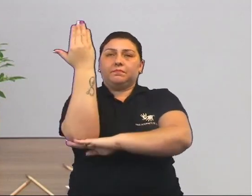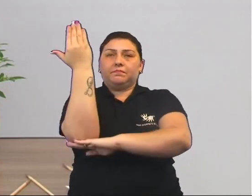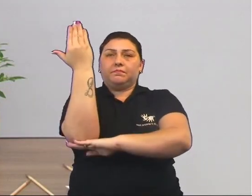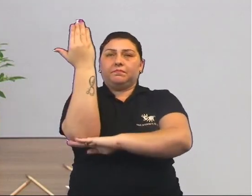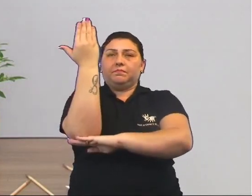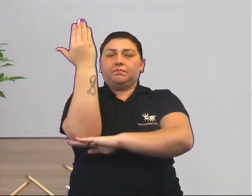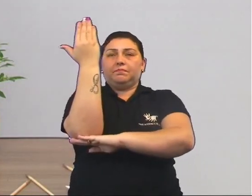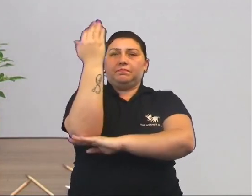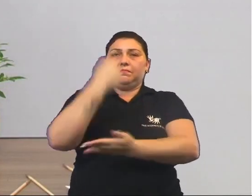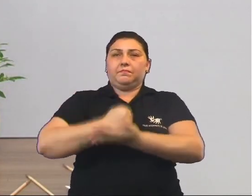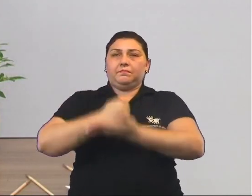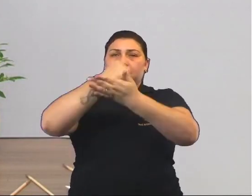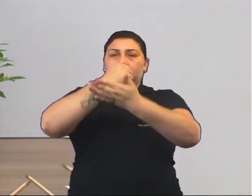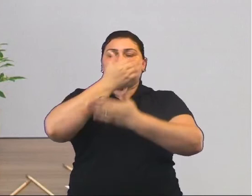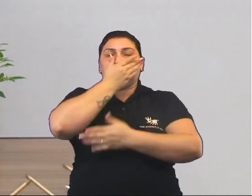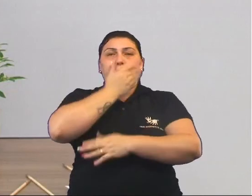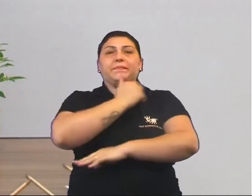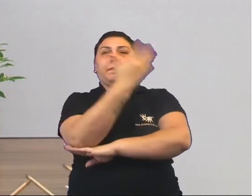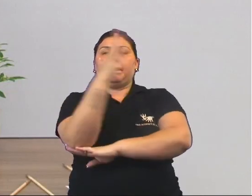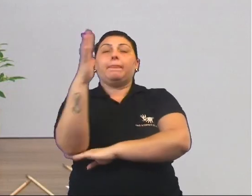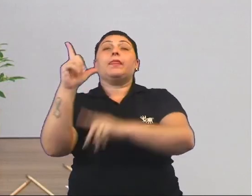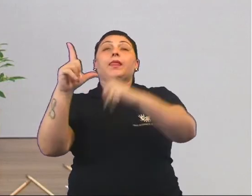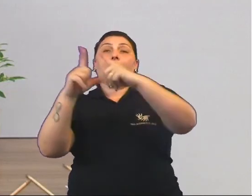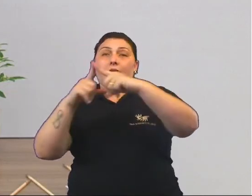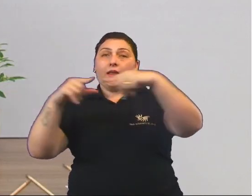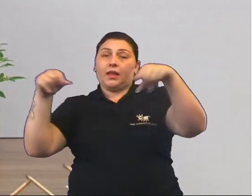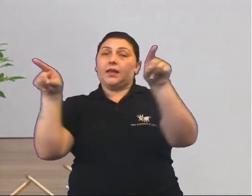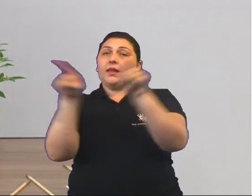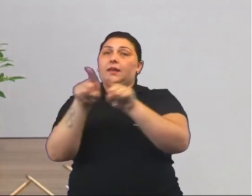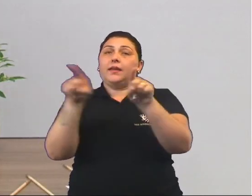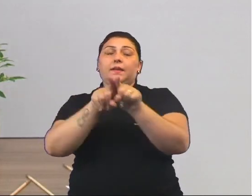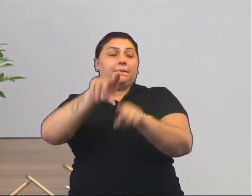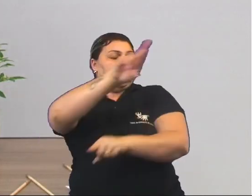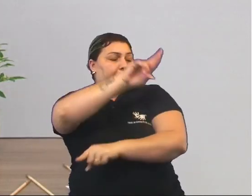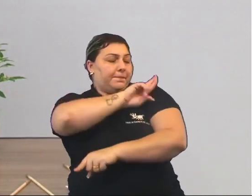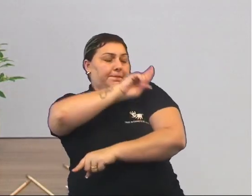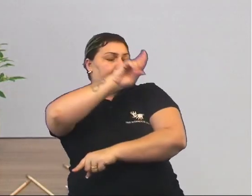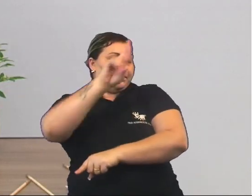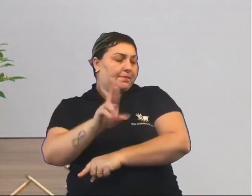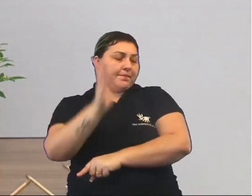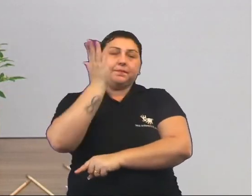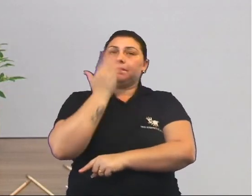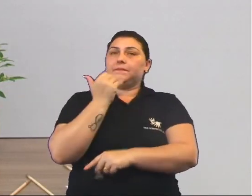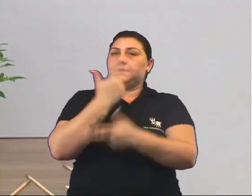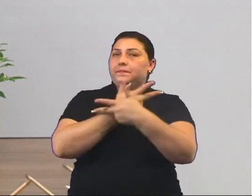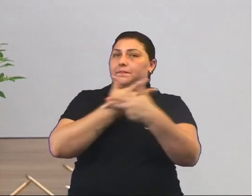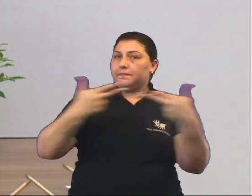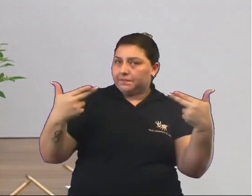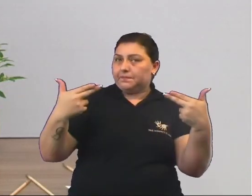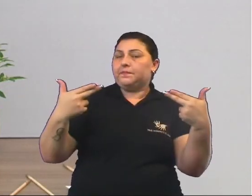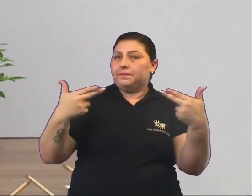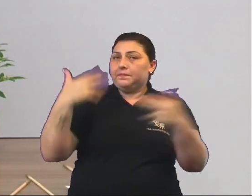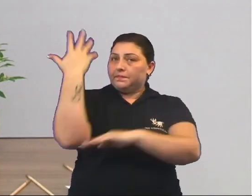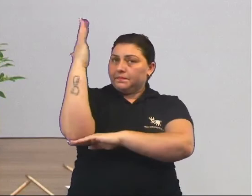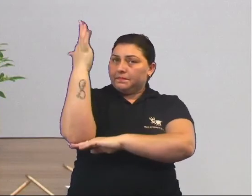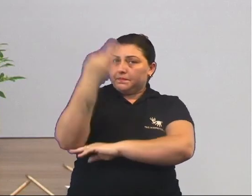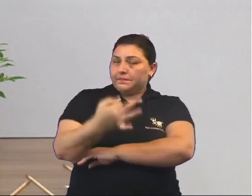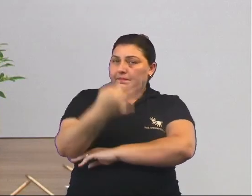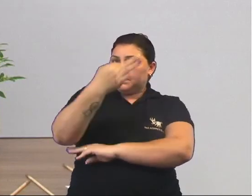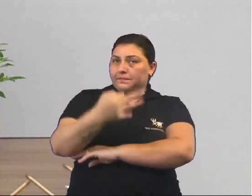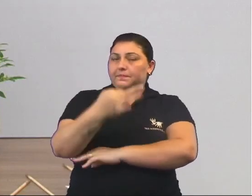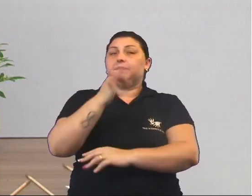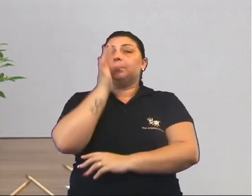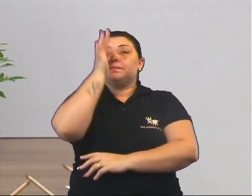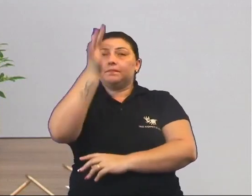sustentar essa planta. As folhas, que são responsáveis pela alimentação da planta, certo?